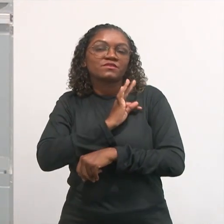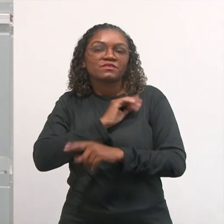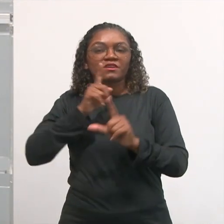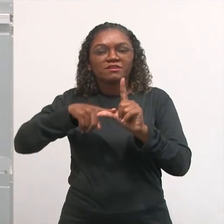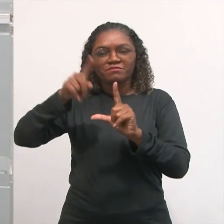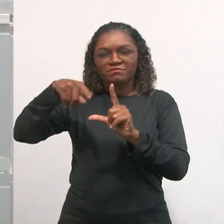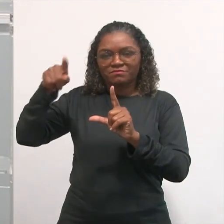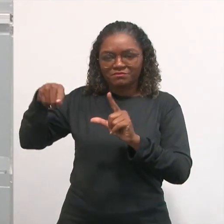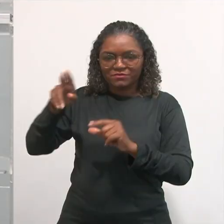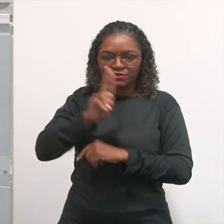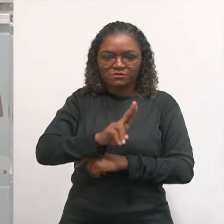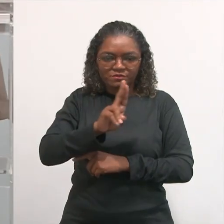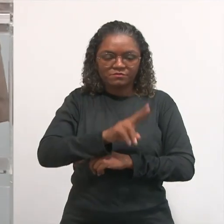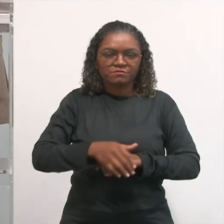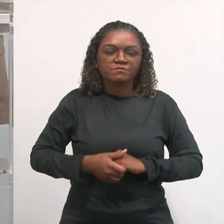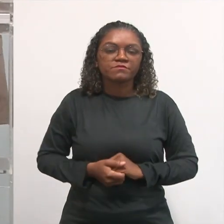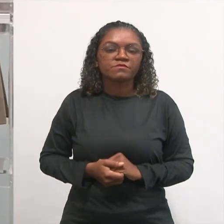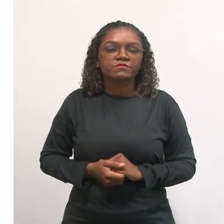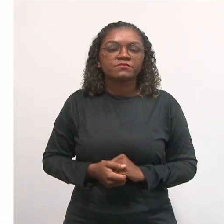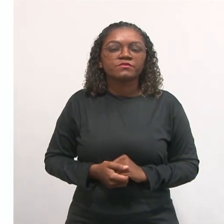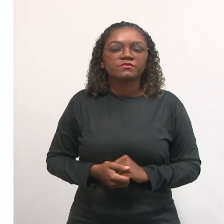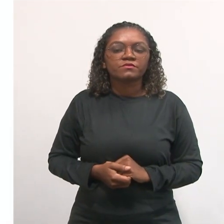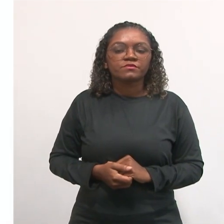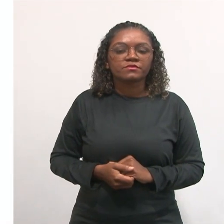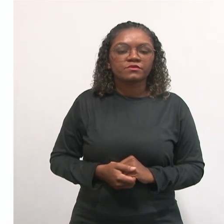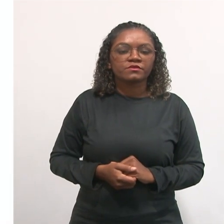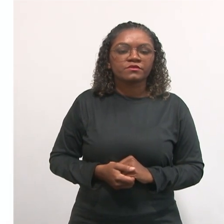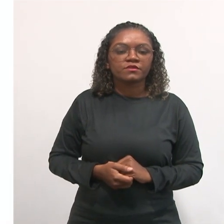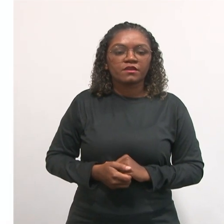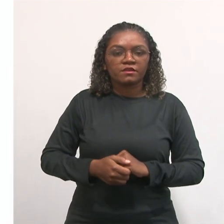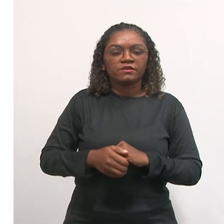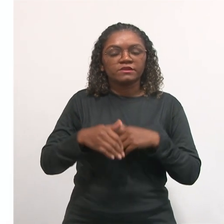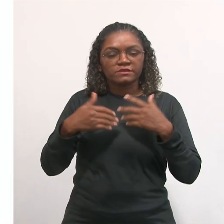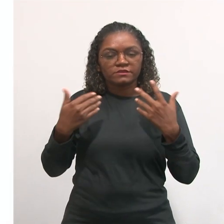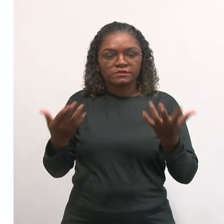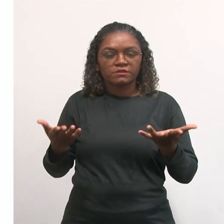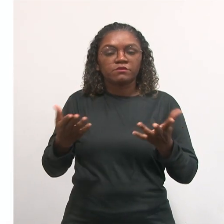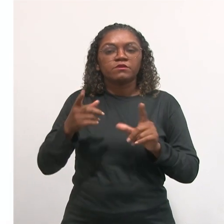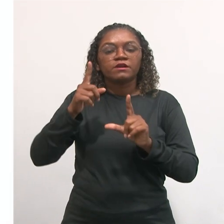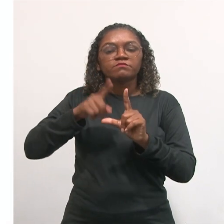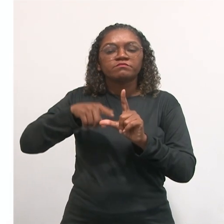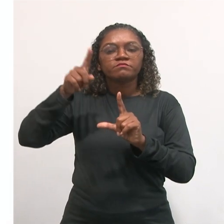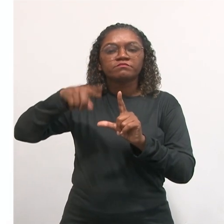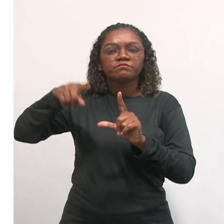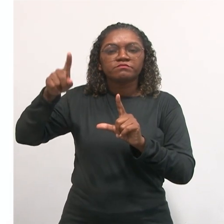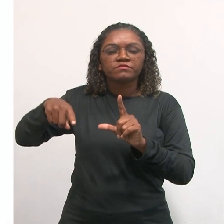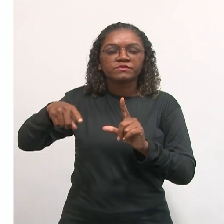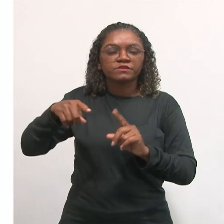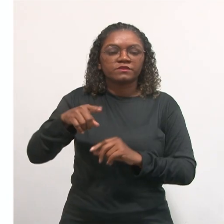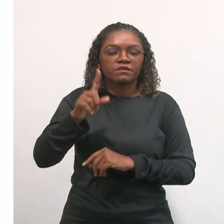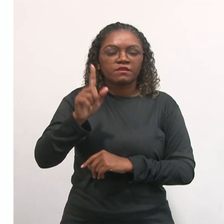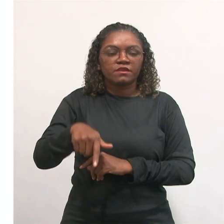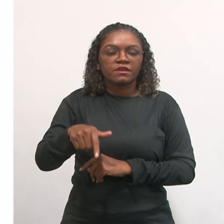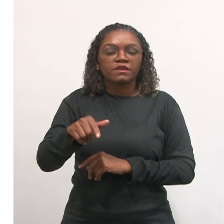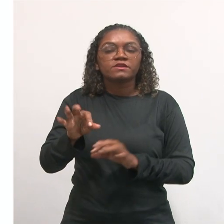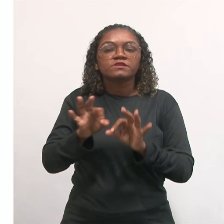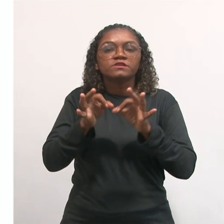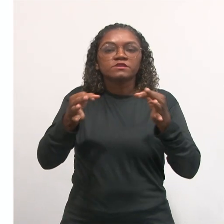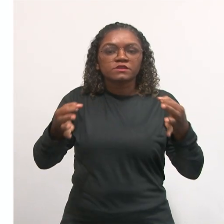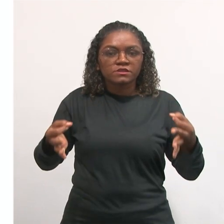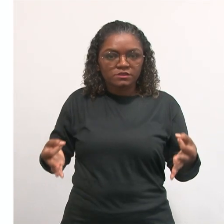estou aplicando nada, ok? Então a primeira técnica estatística que a gente trabalha aqui é a aleatória